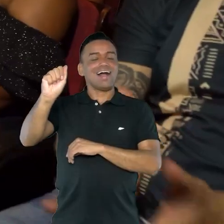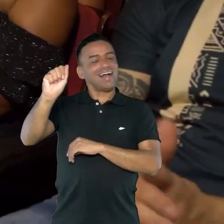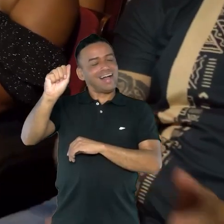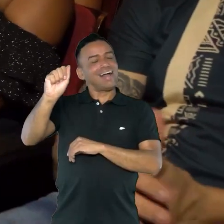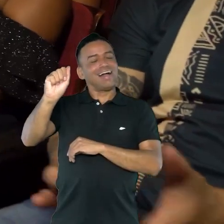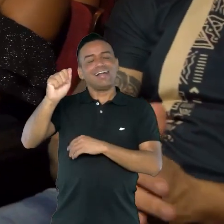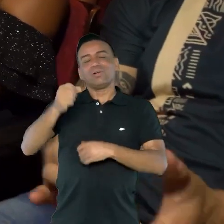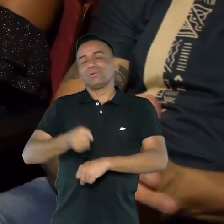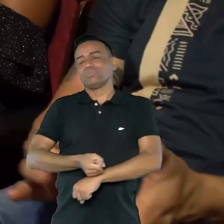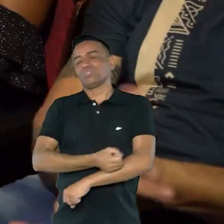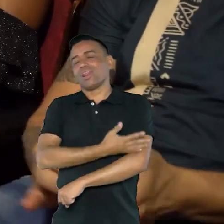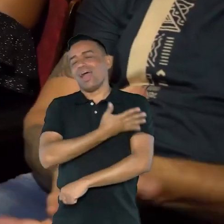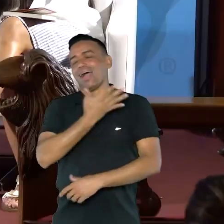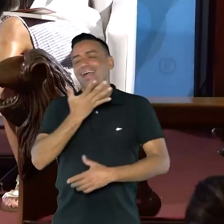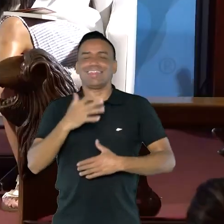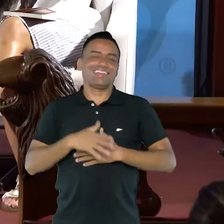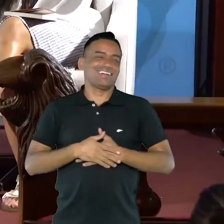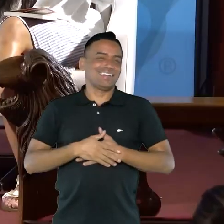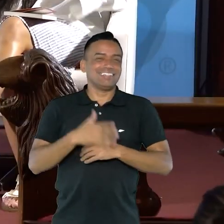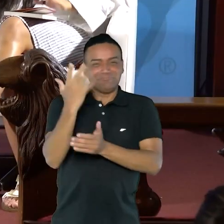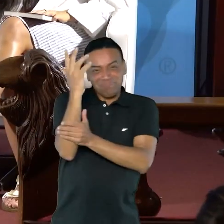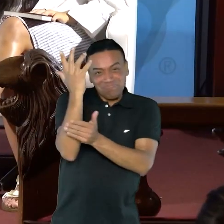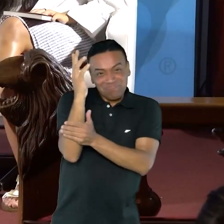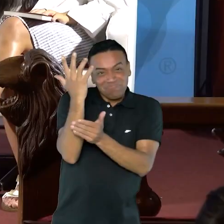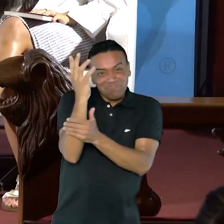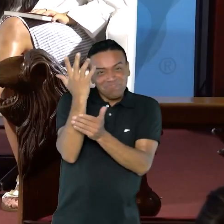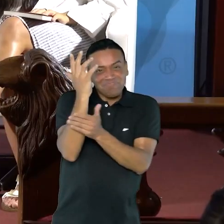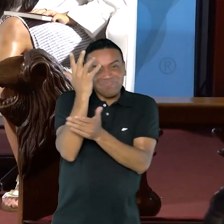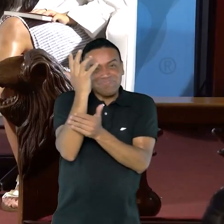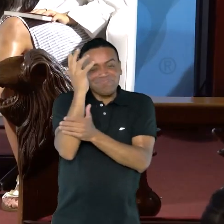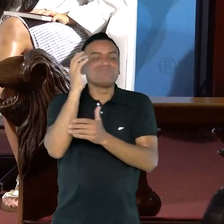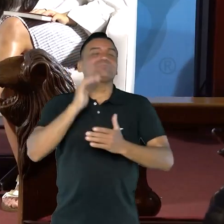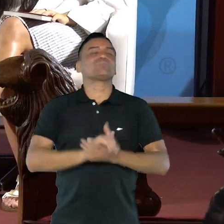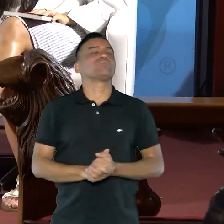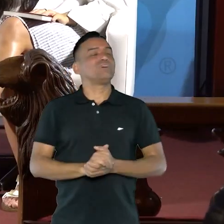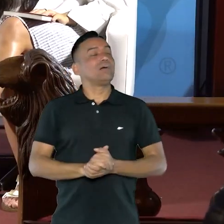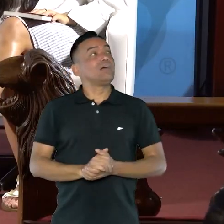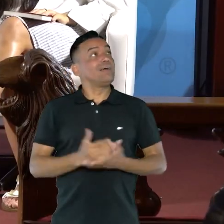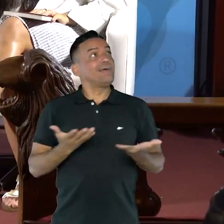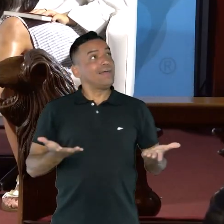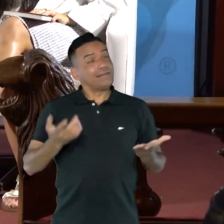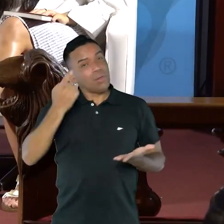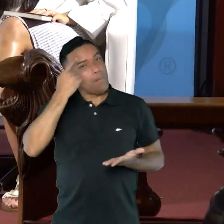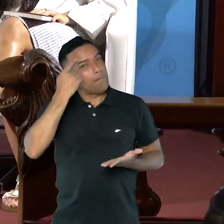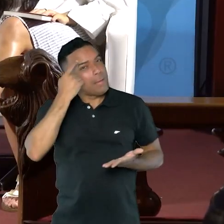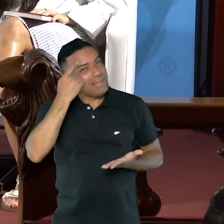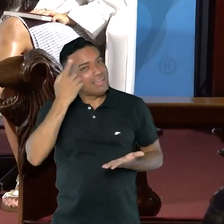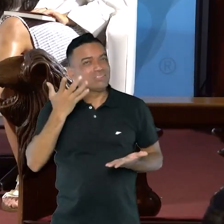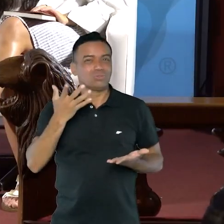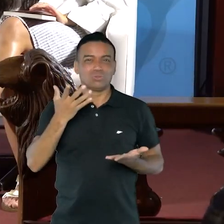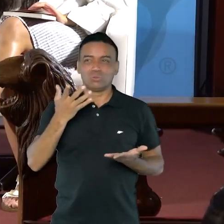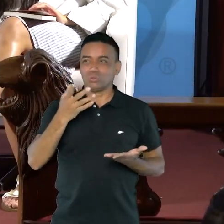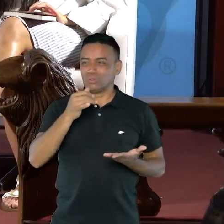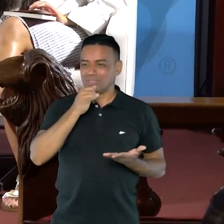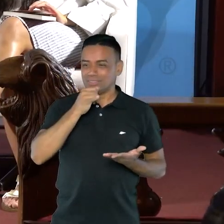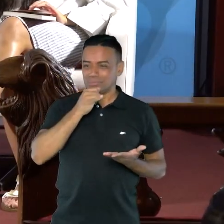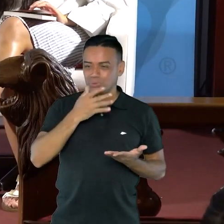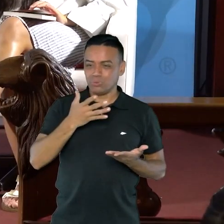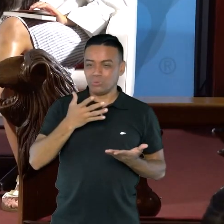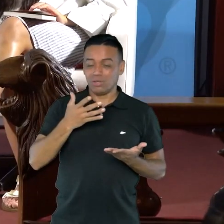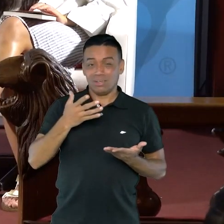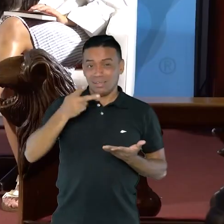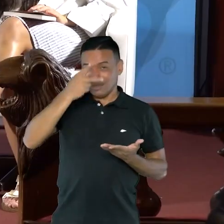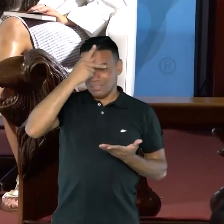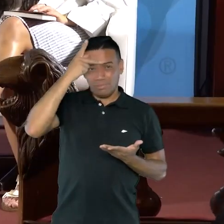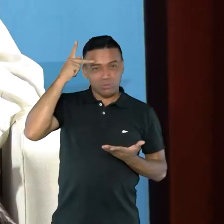O público aplaude. Porque eu penso que sem as mais velhas, né,